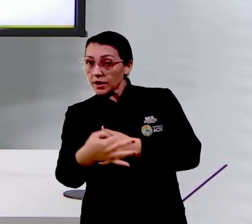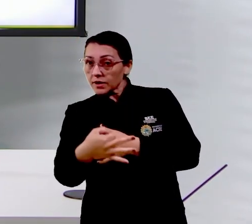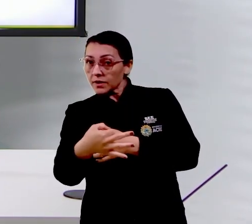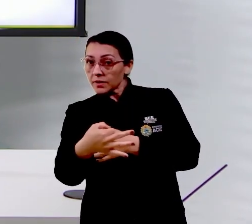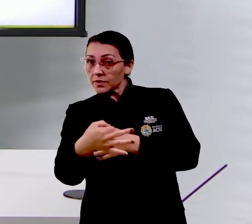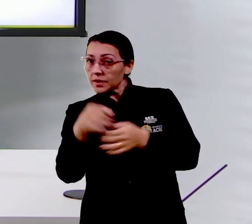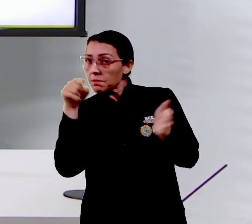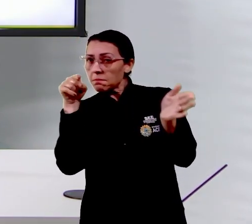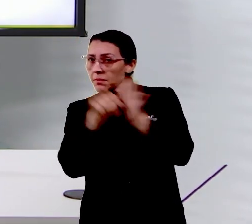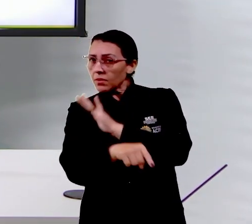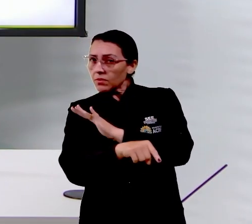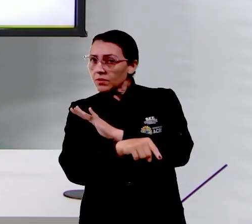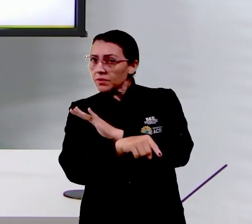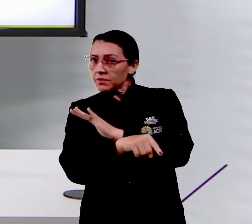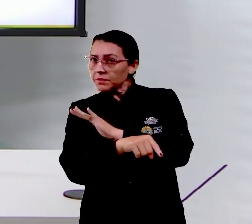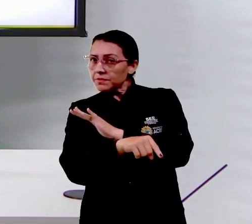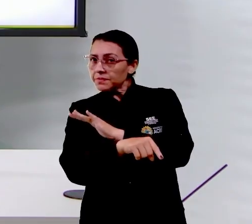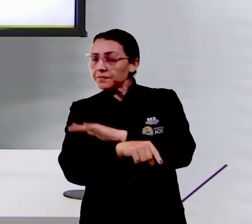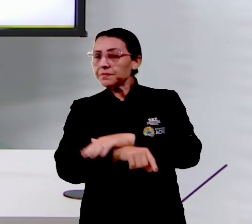certa dessa questão?